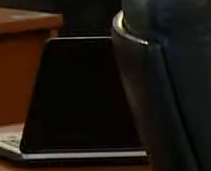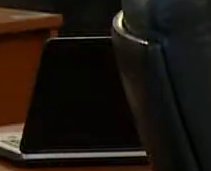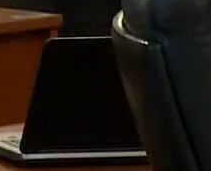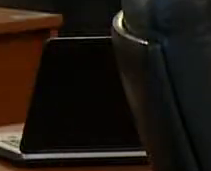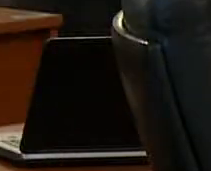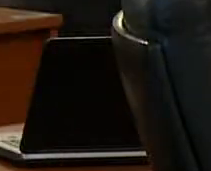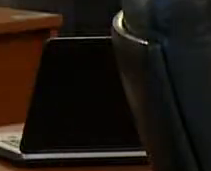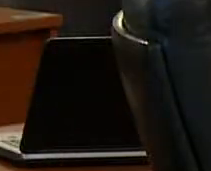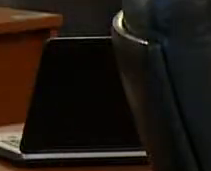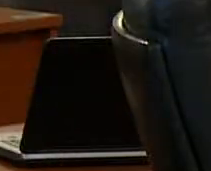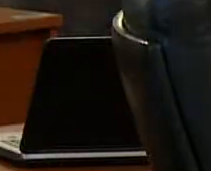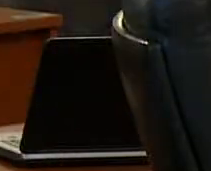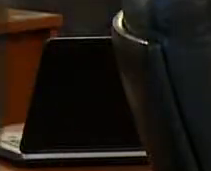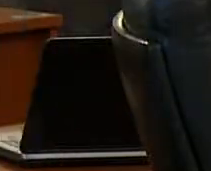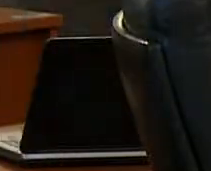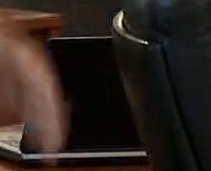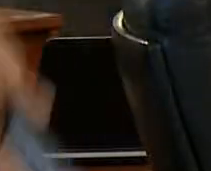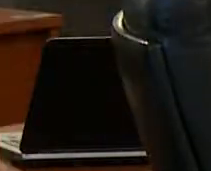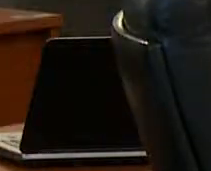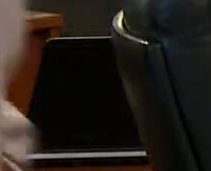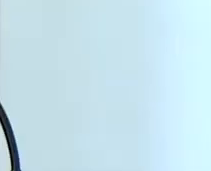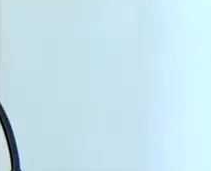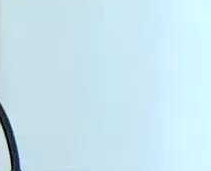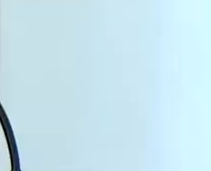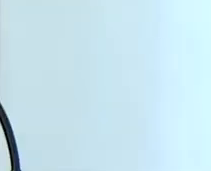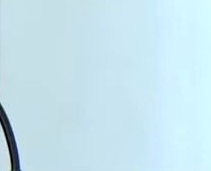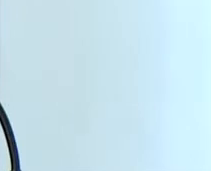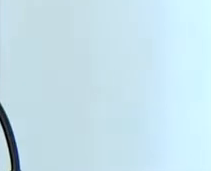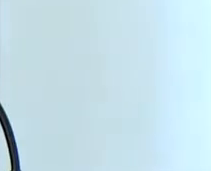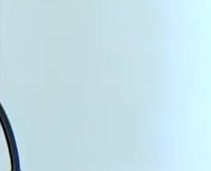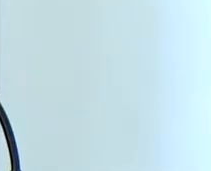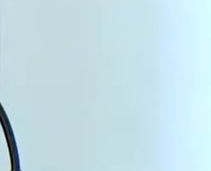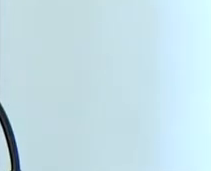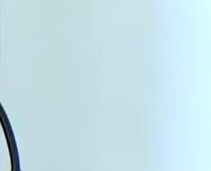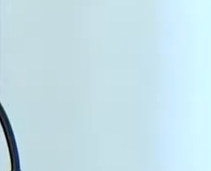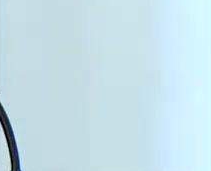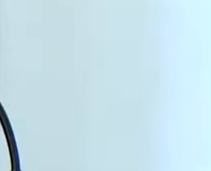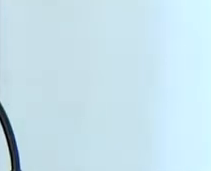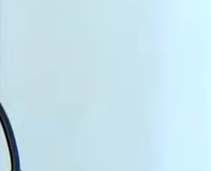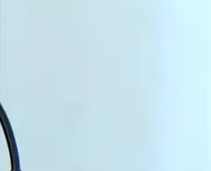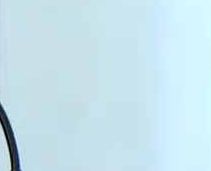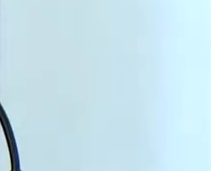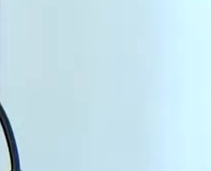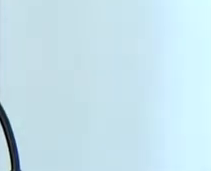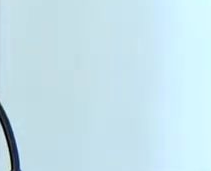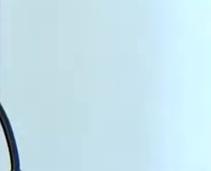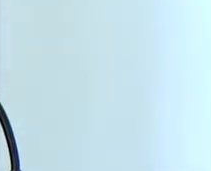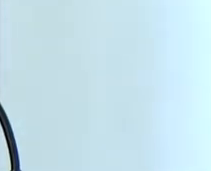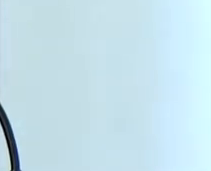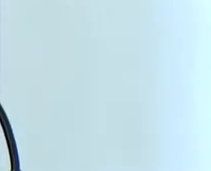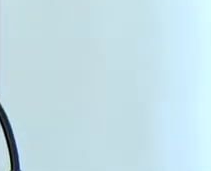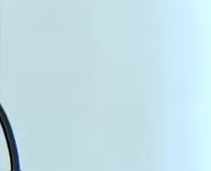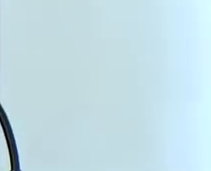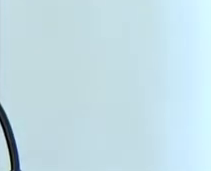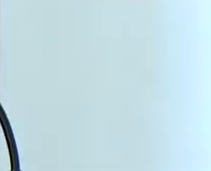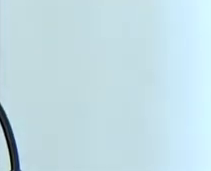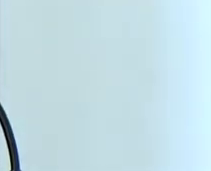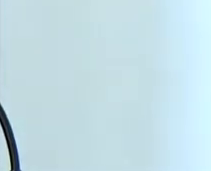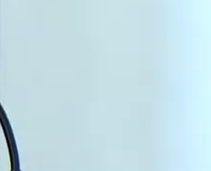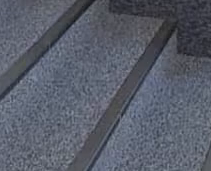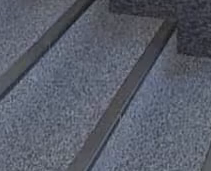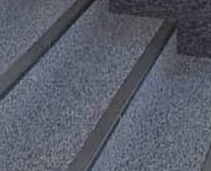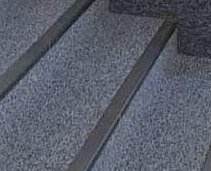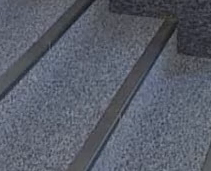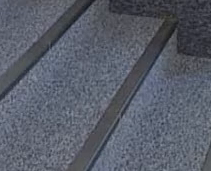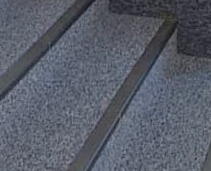com o meu apoio. Obrigado. Muito obrigado, Padre. Muito obrigado ao senhor também, viu? Vereadora Fernanda Garcia, antes eu